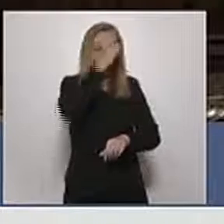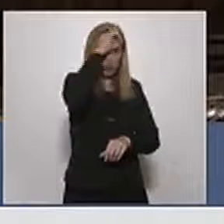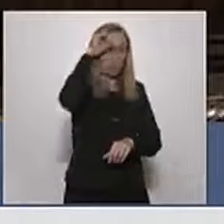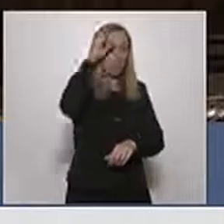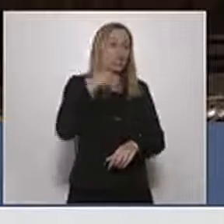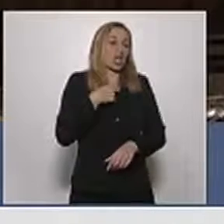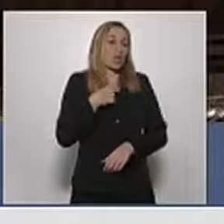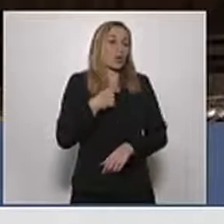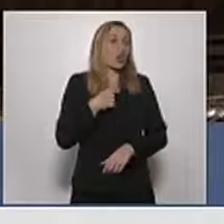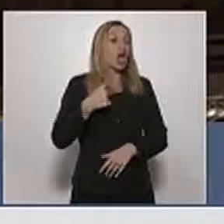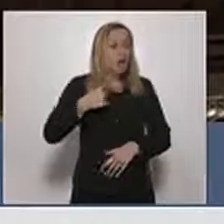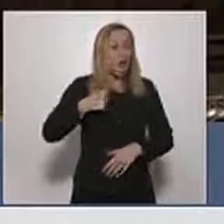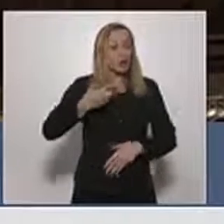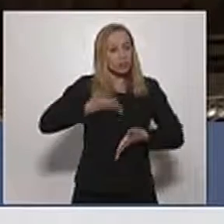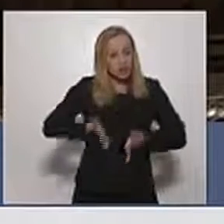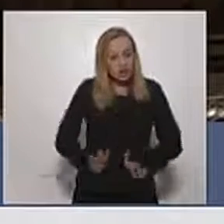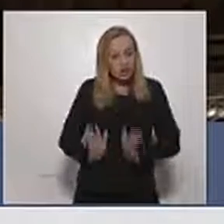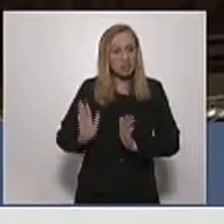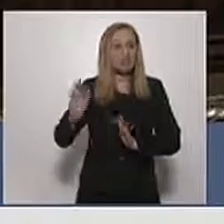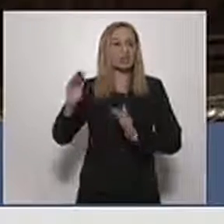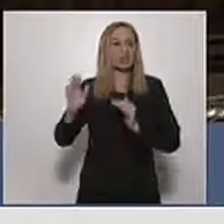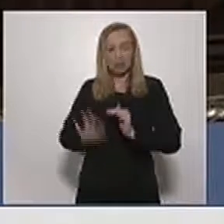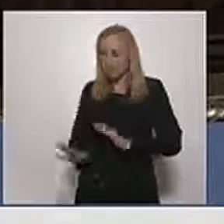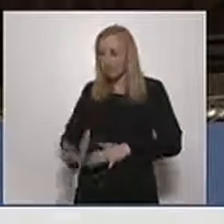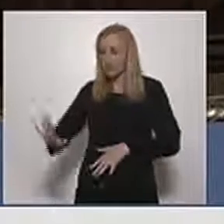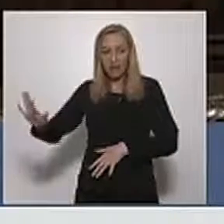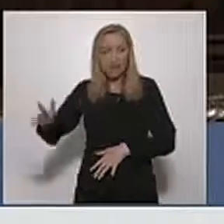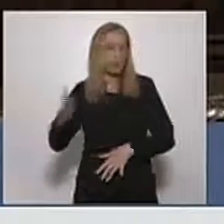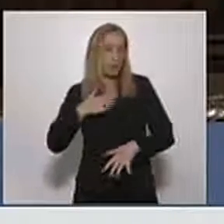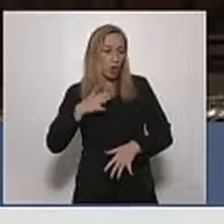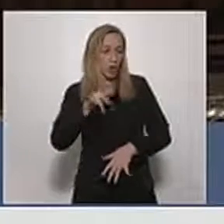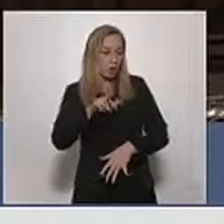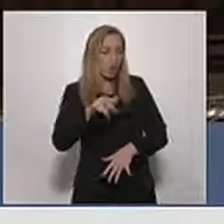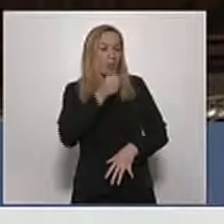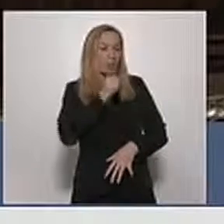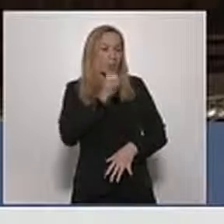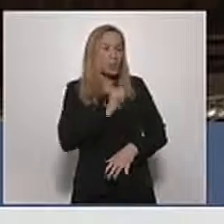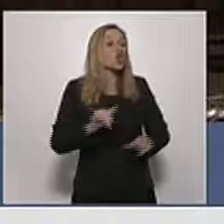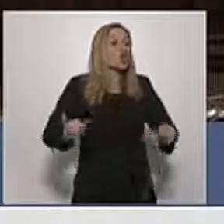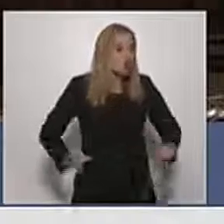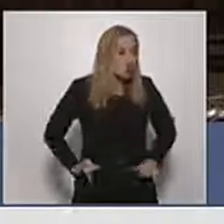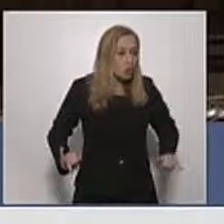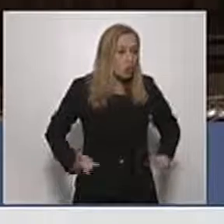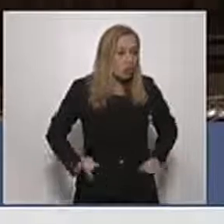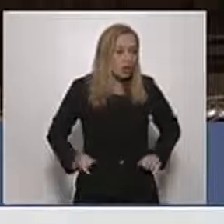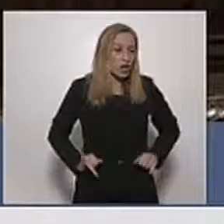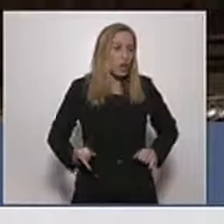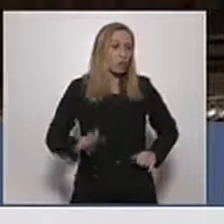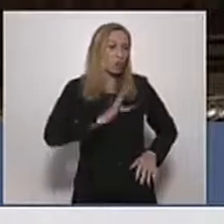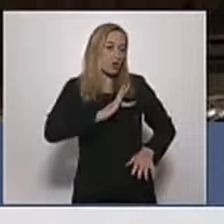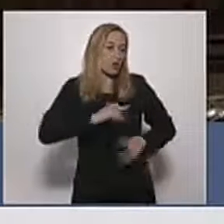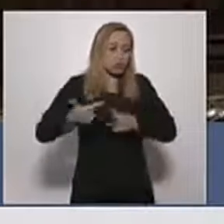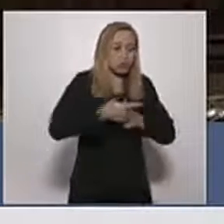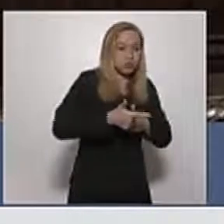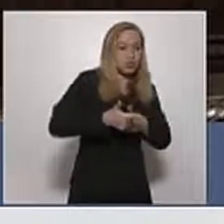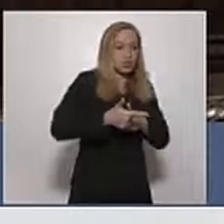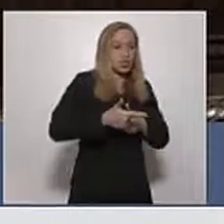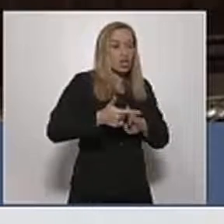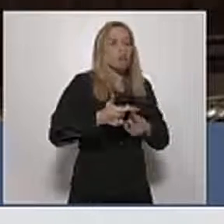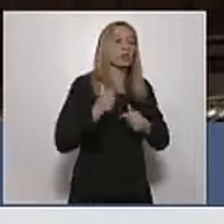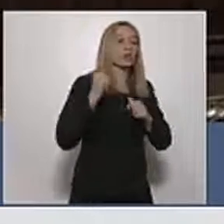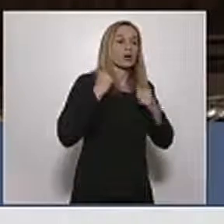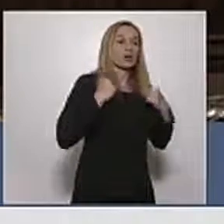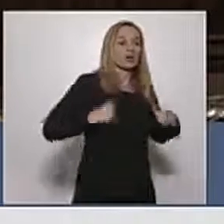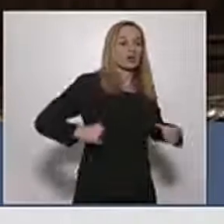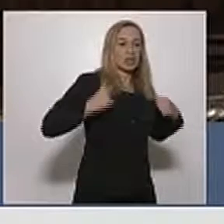de Janeiro. Meu irmão mais velho diversas vezes sofreu com abordagens policiais, onde jogaram o material da escola dele todo no